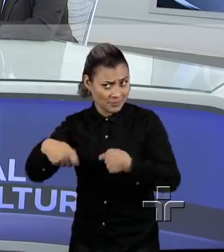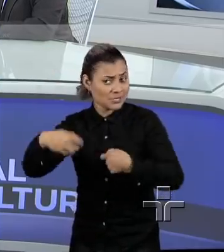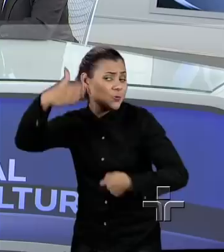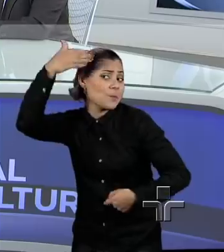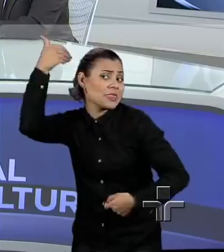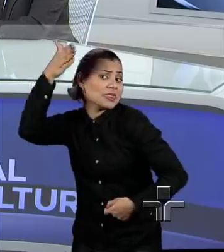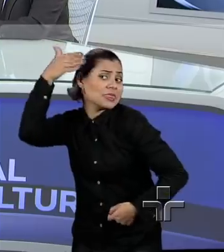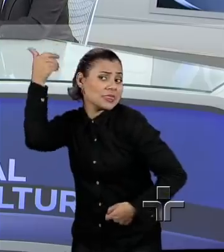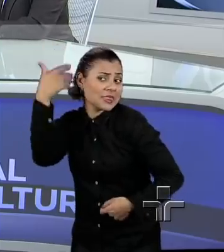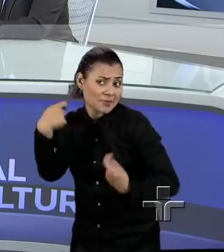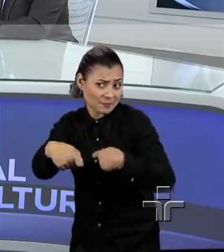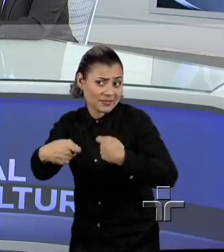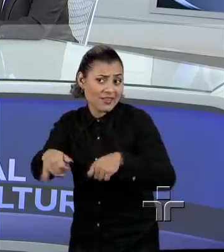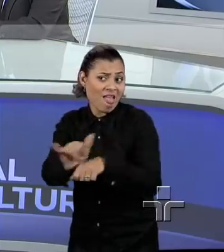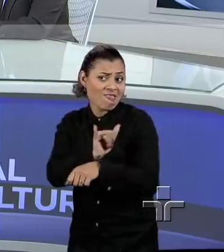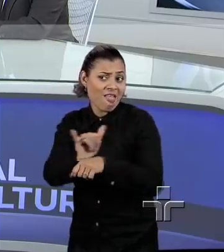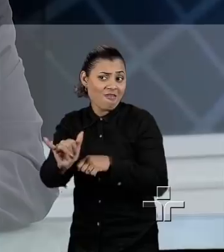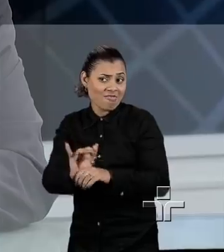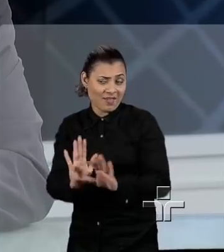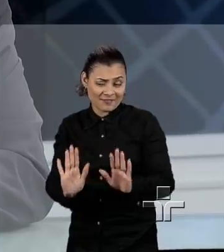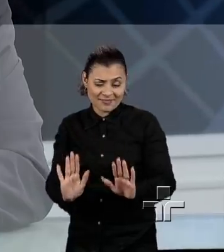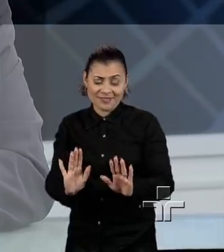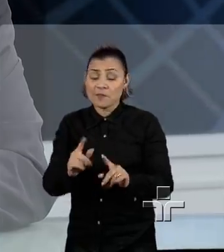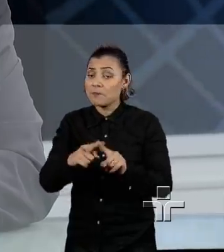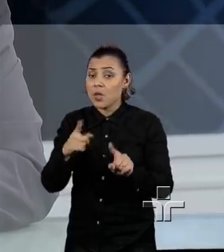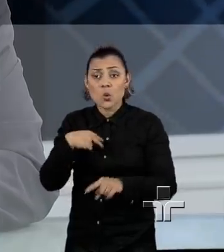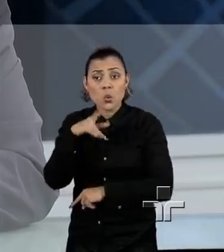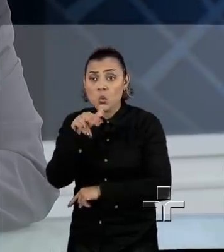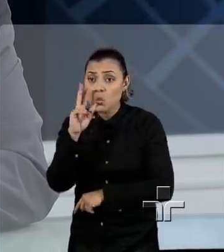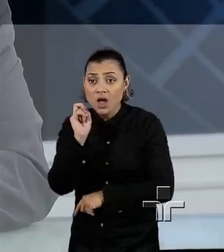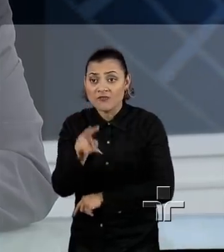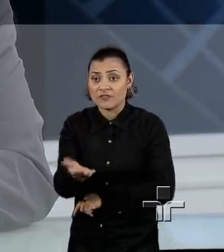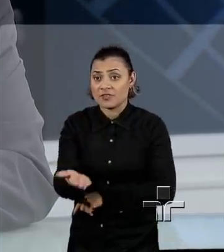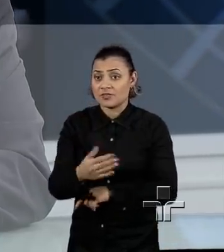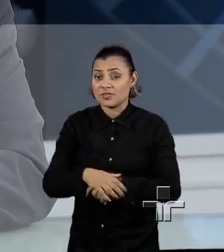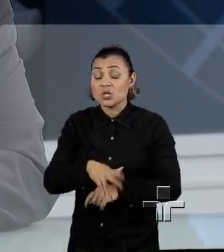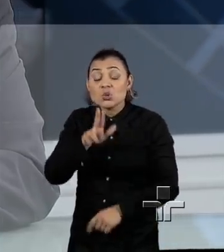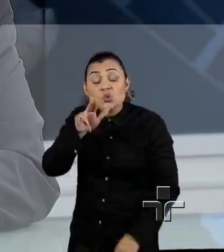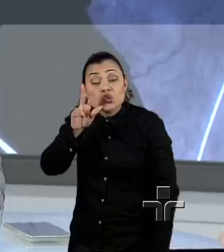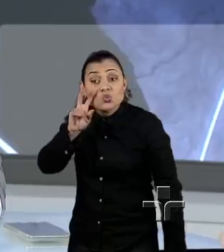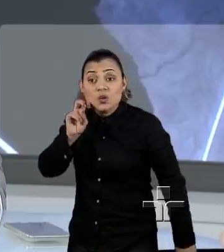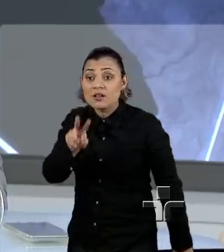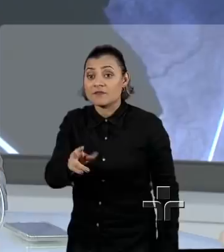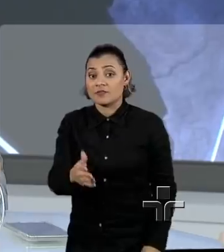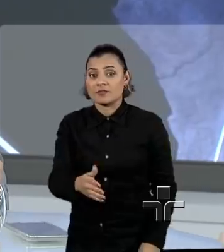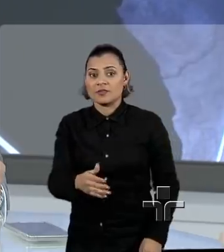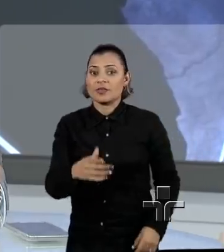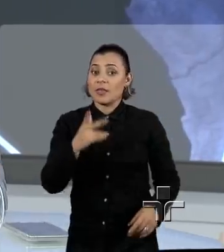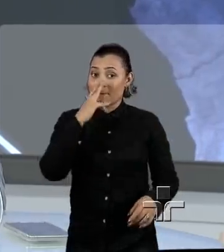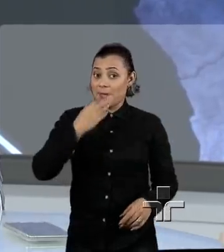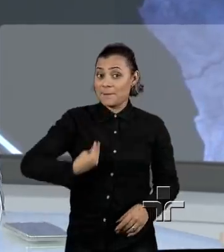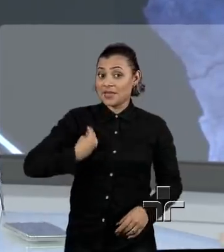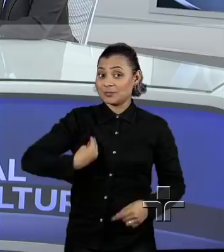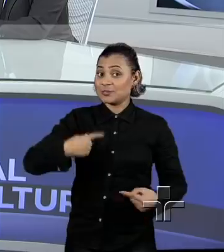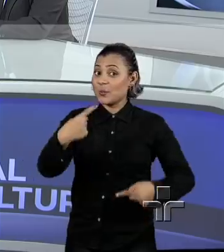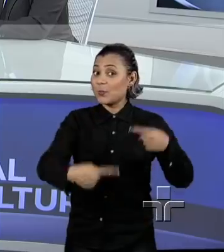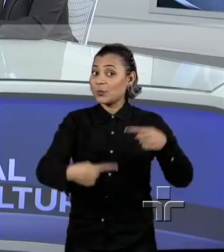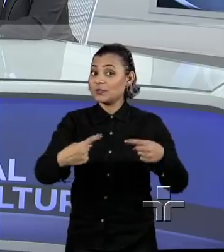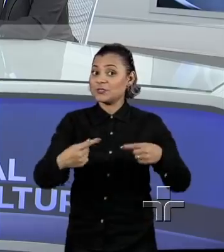tinturas de cabelo, mas eu nunca vi isso. Essa participação popular, inclusive, na política,